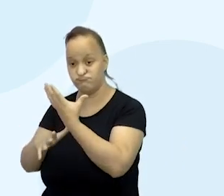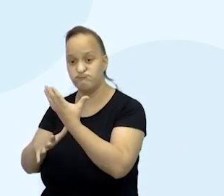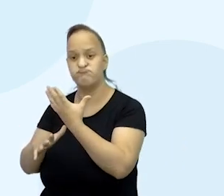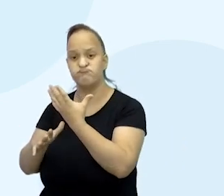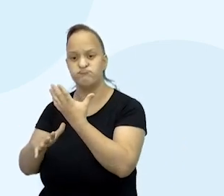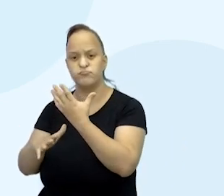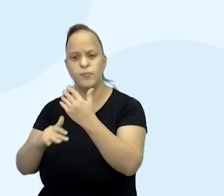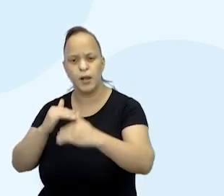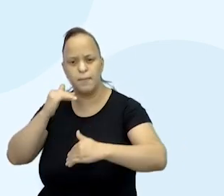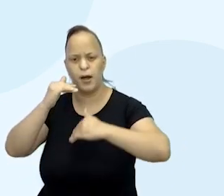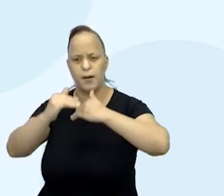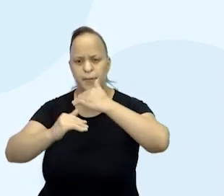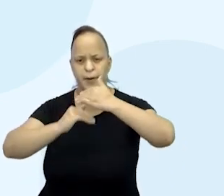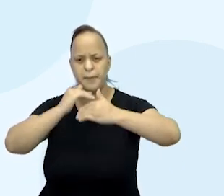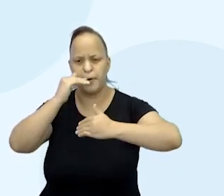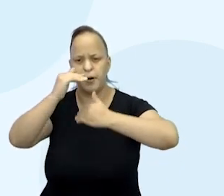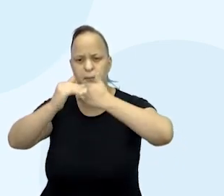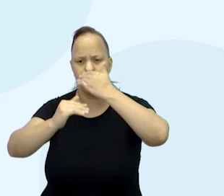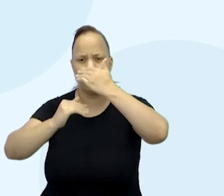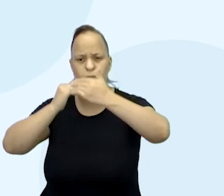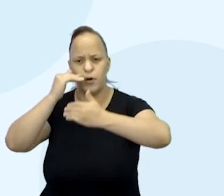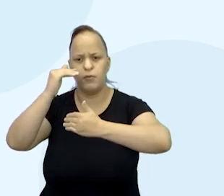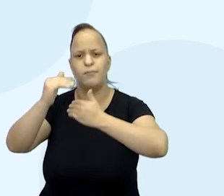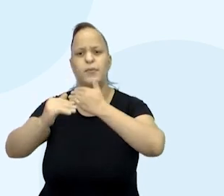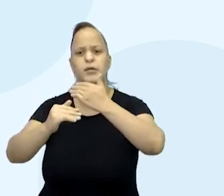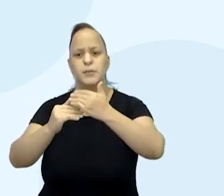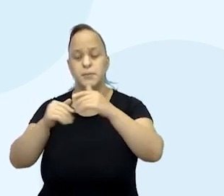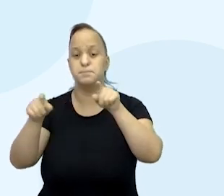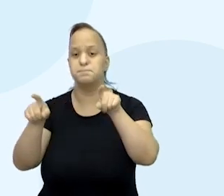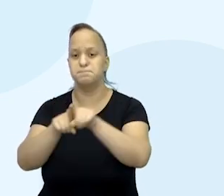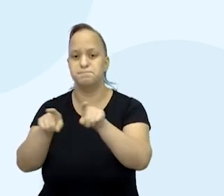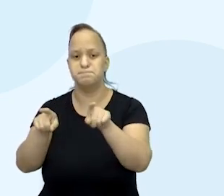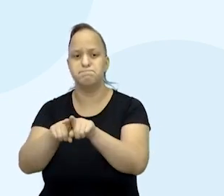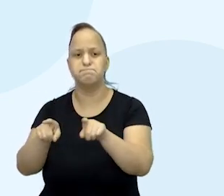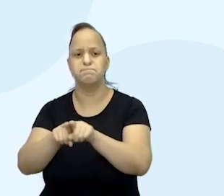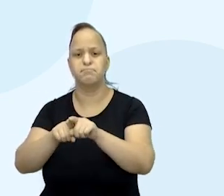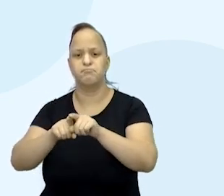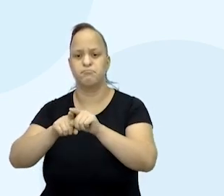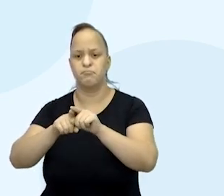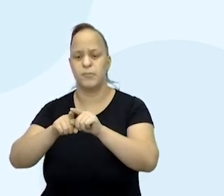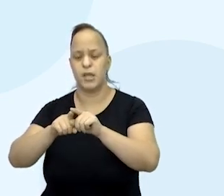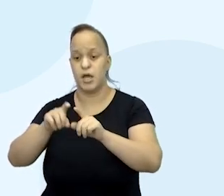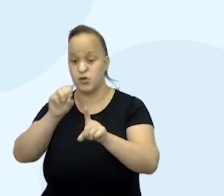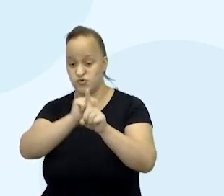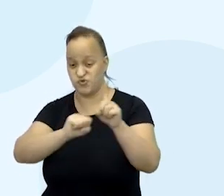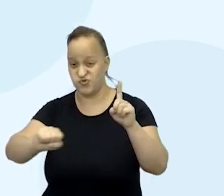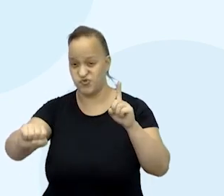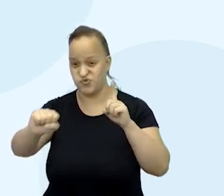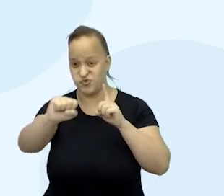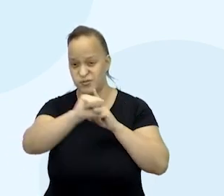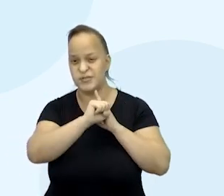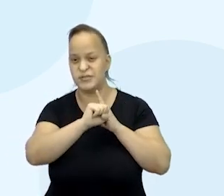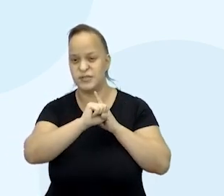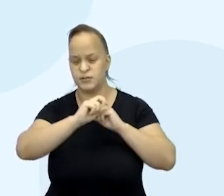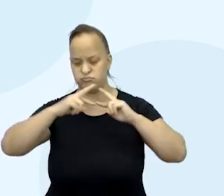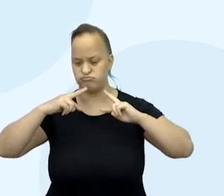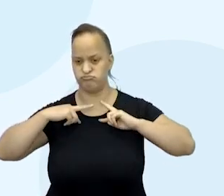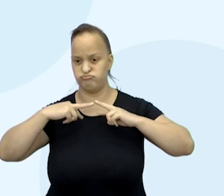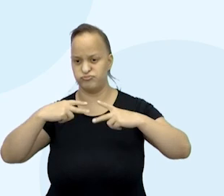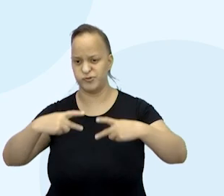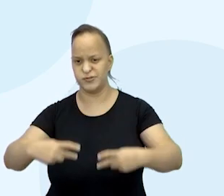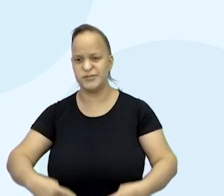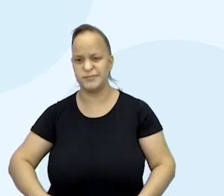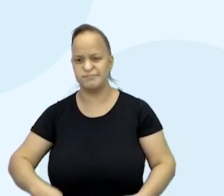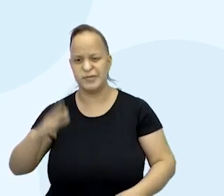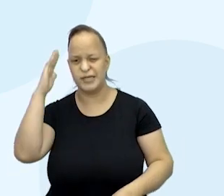de modernização e higienização social, uma limpeza social, tá? Que